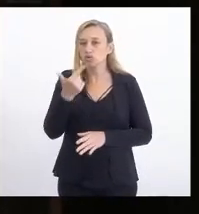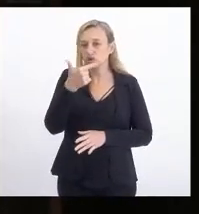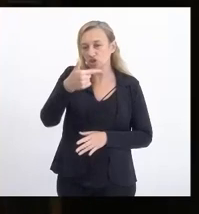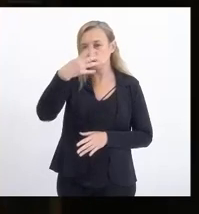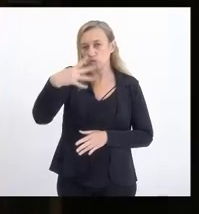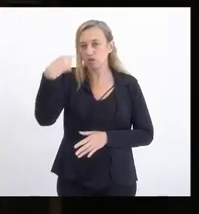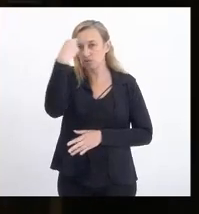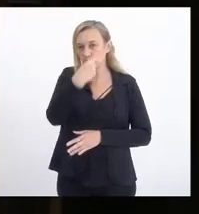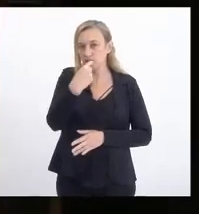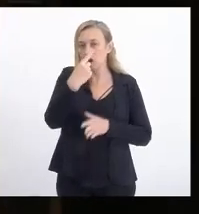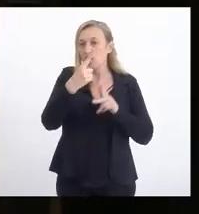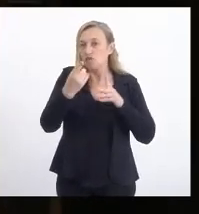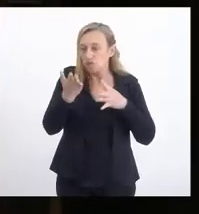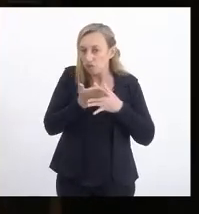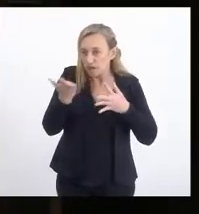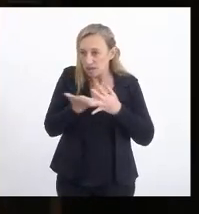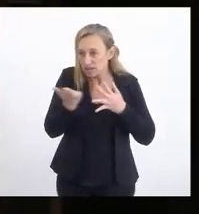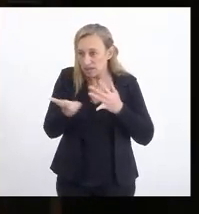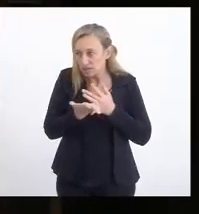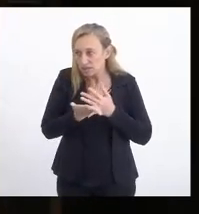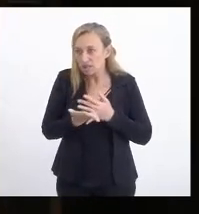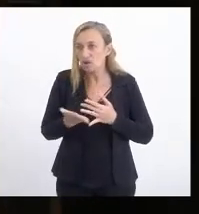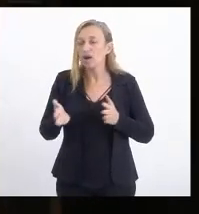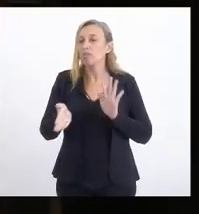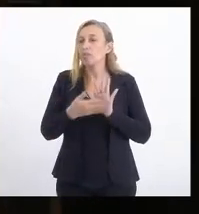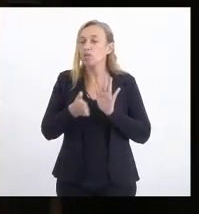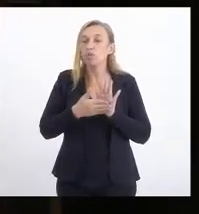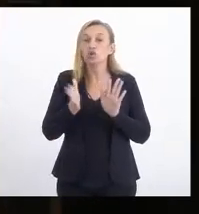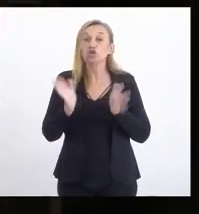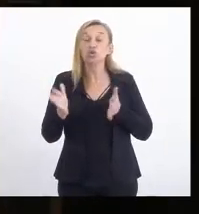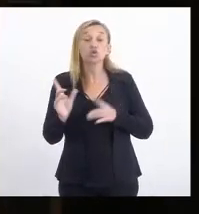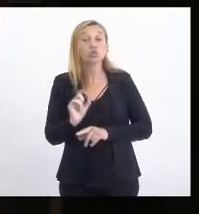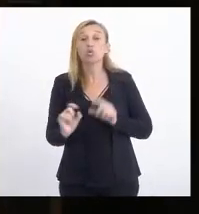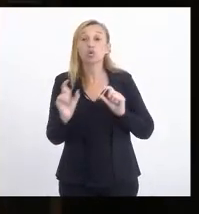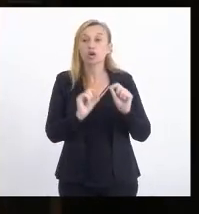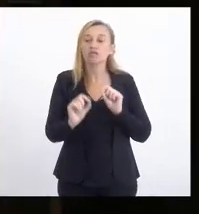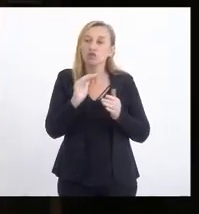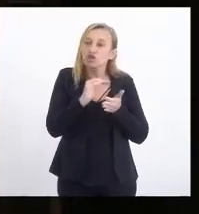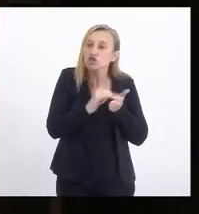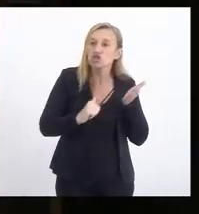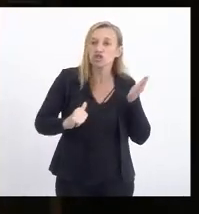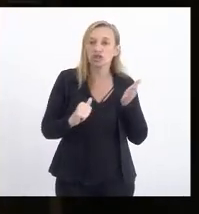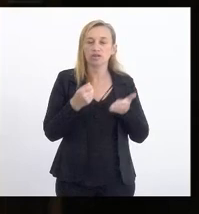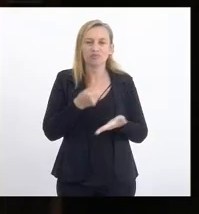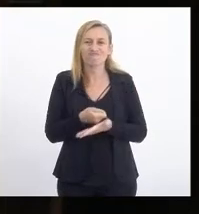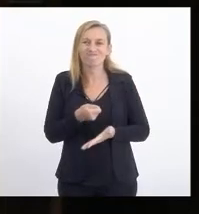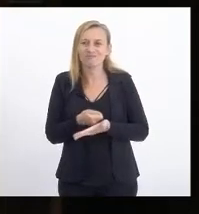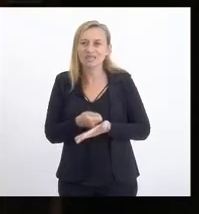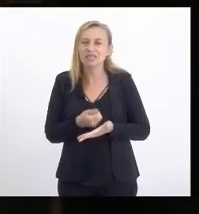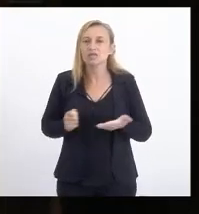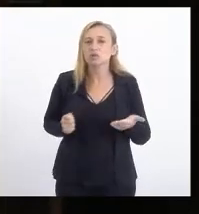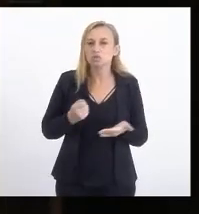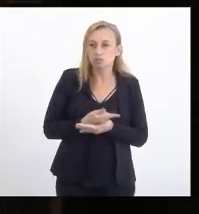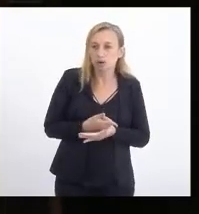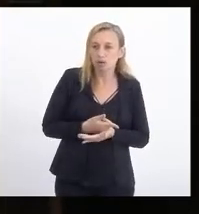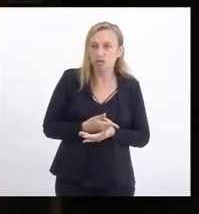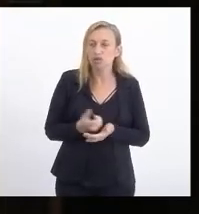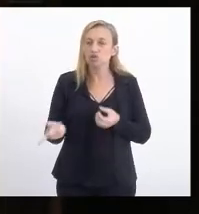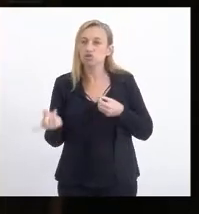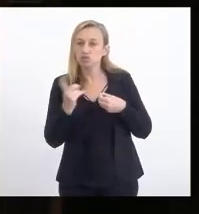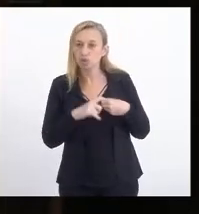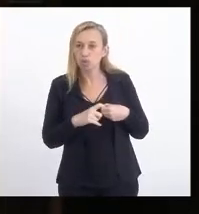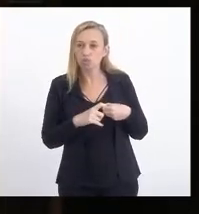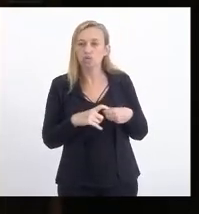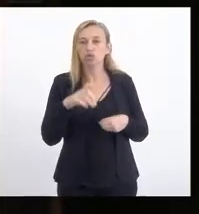vezes e o que nós fizemos foi propor que fosse retirado a obrigatoriedade do pagamento de